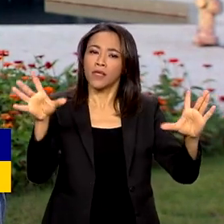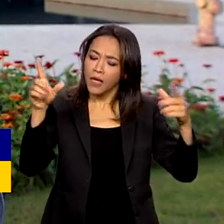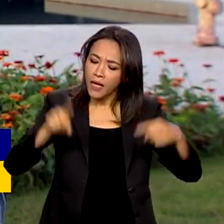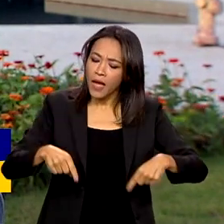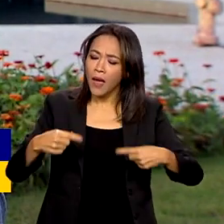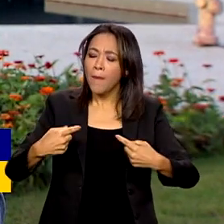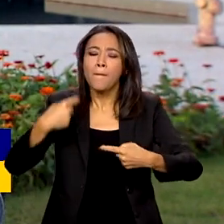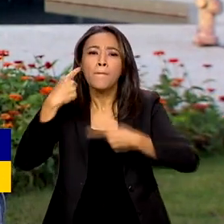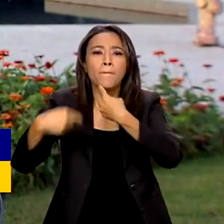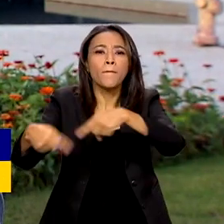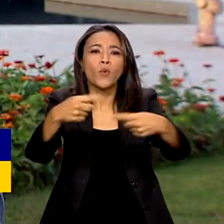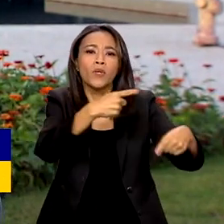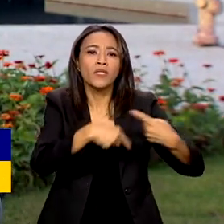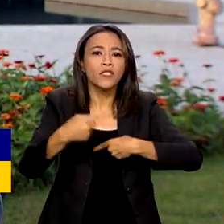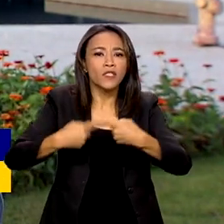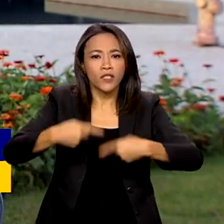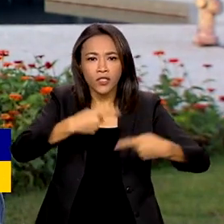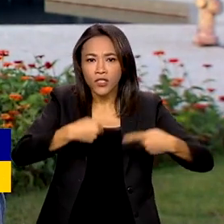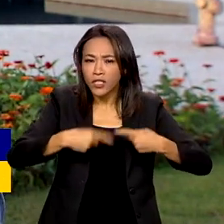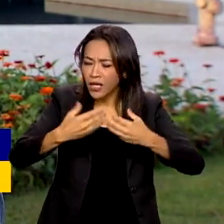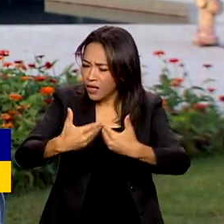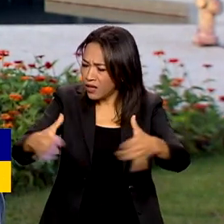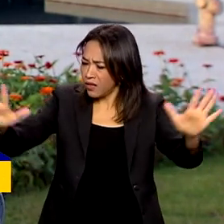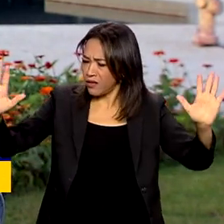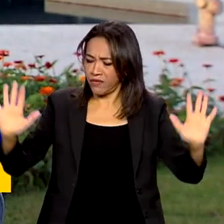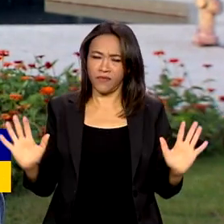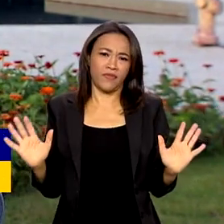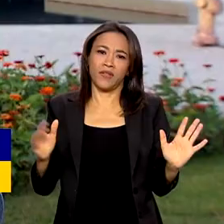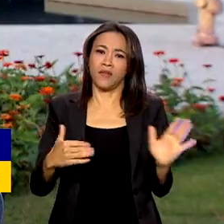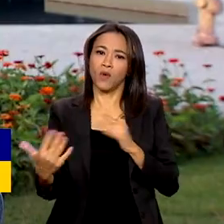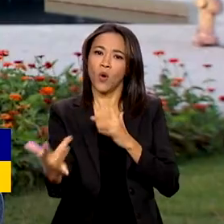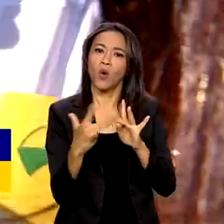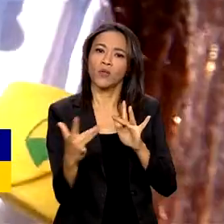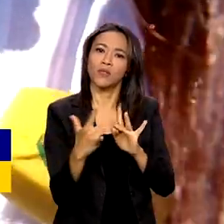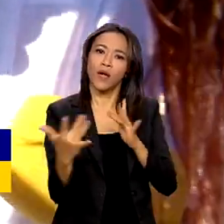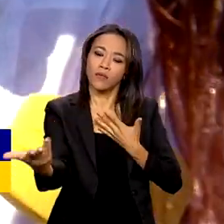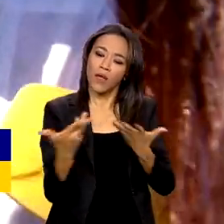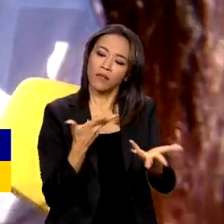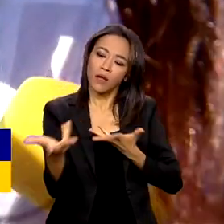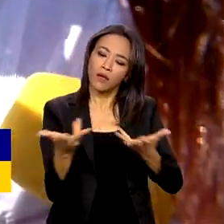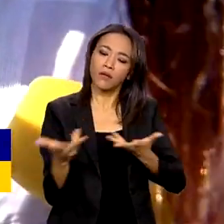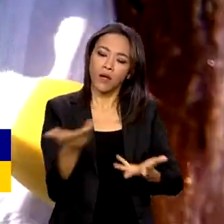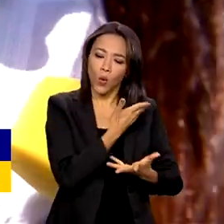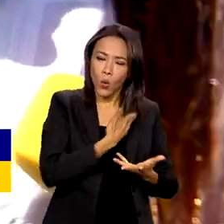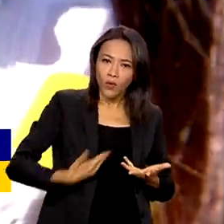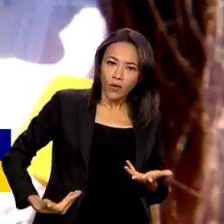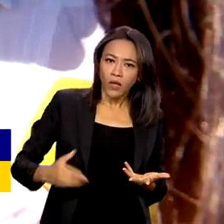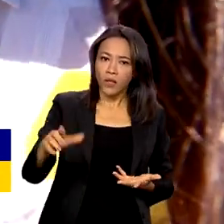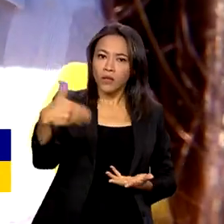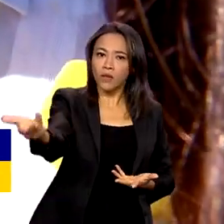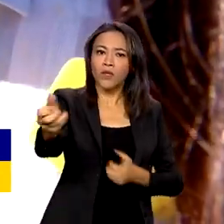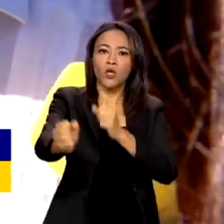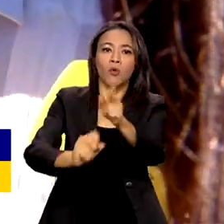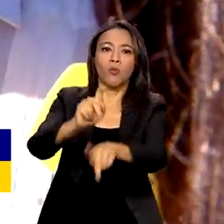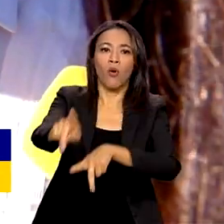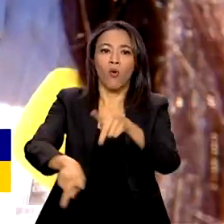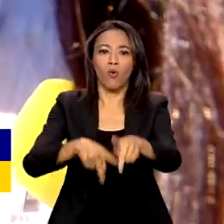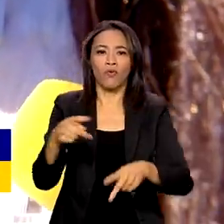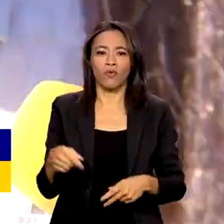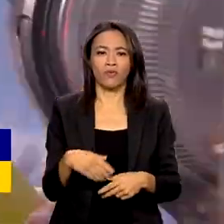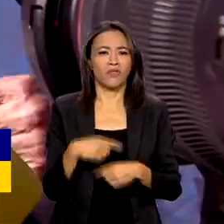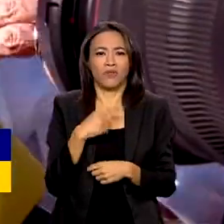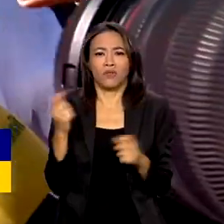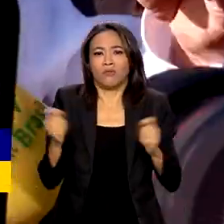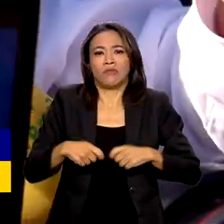político livre de barreiras entre o povo e a administração pública. Eu tenho certeza absoluta que a democracia não suporta